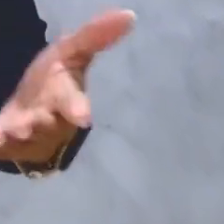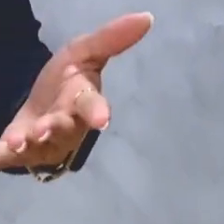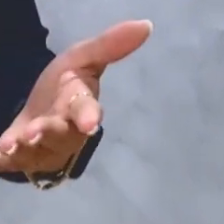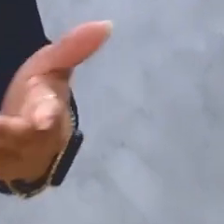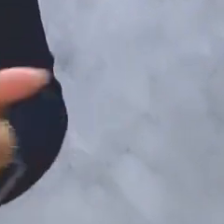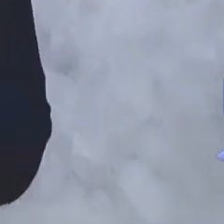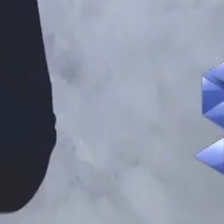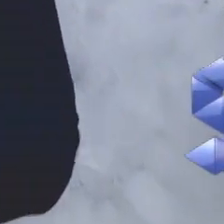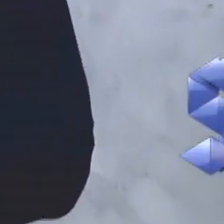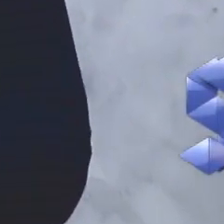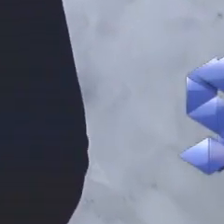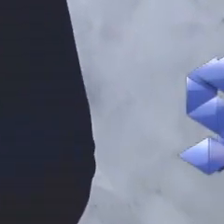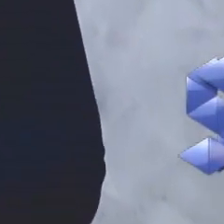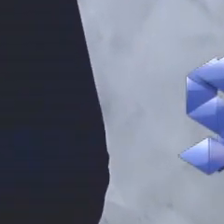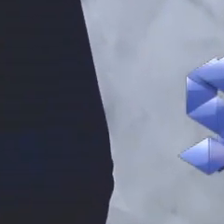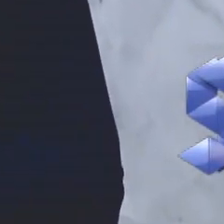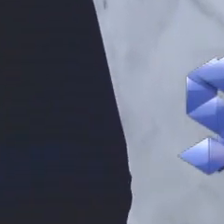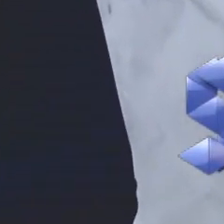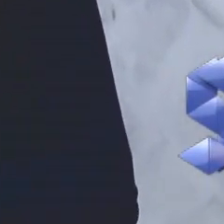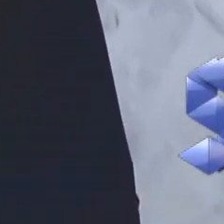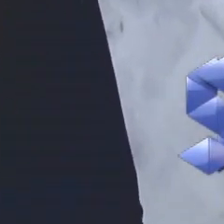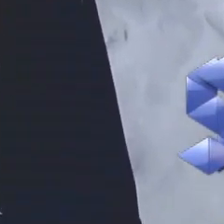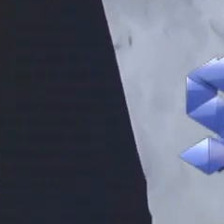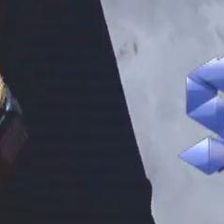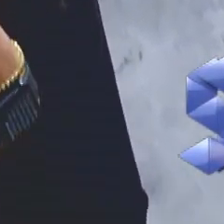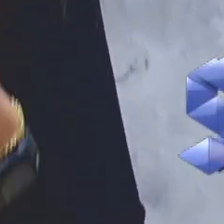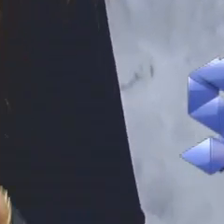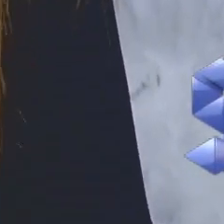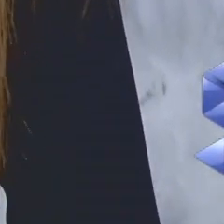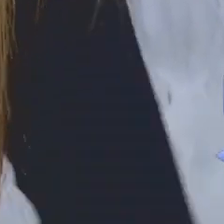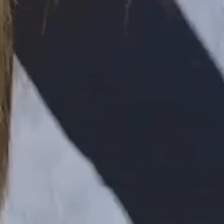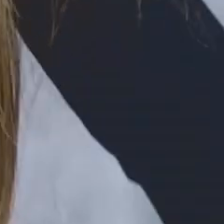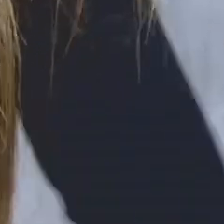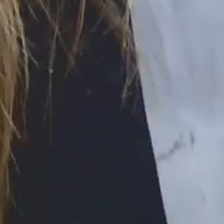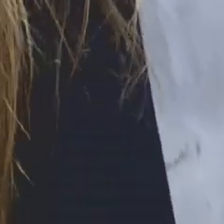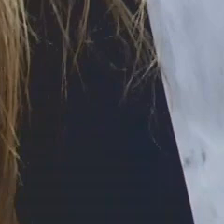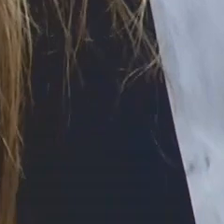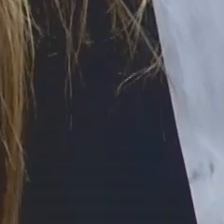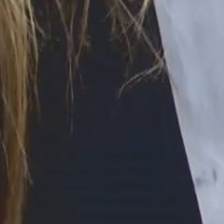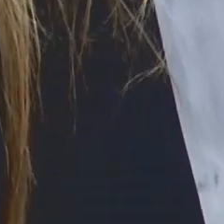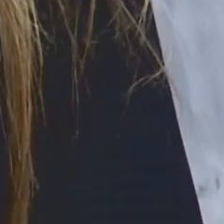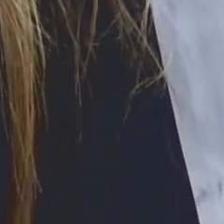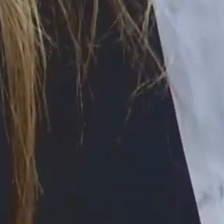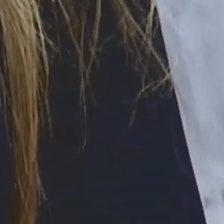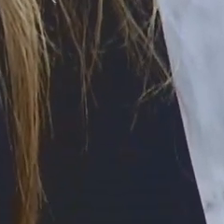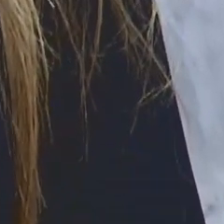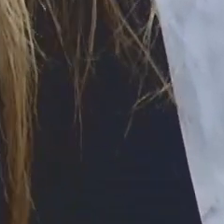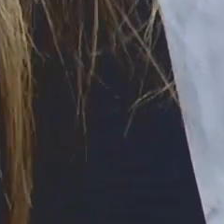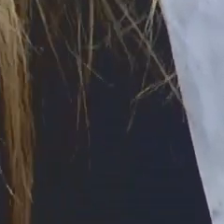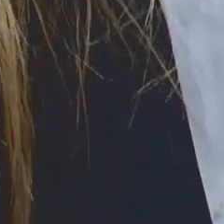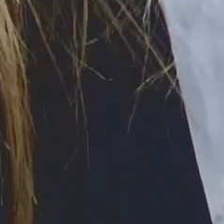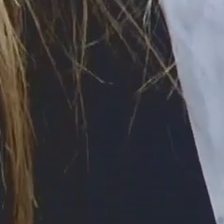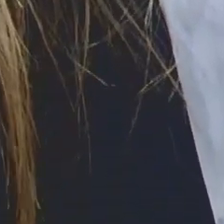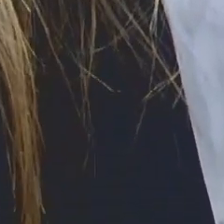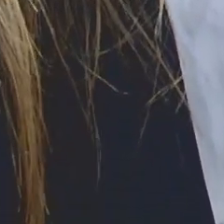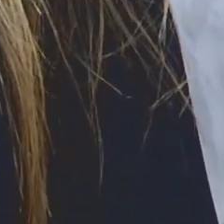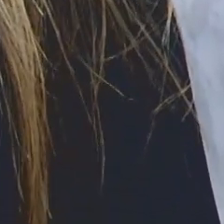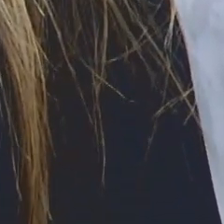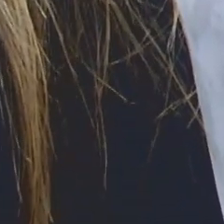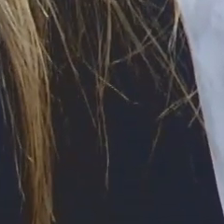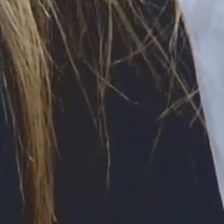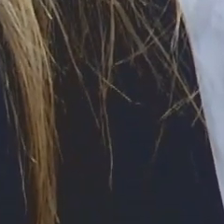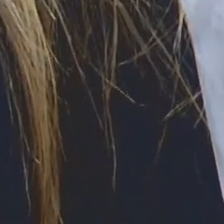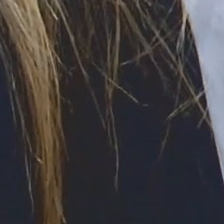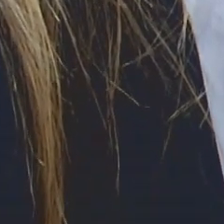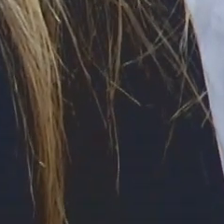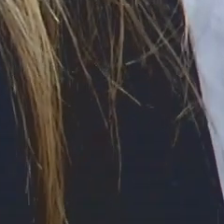bom dia a você que nos acompanha todos os sábados na tela da SIC TV, dando início a mais um Viver Bem, falando de saúde, qualidade